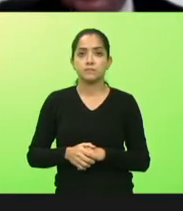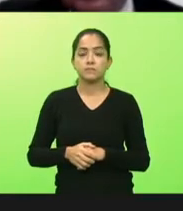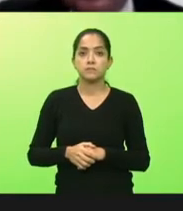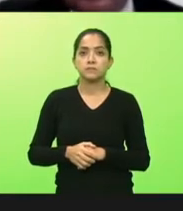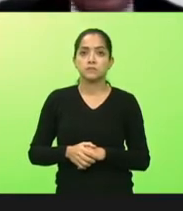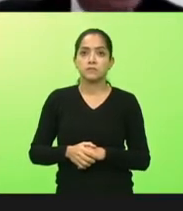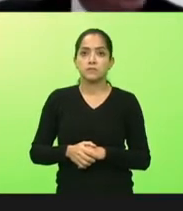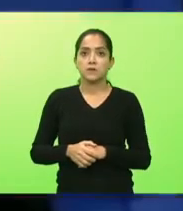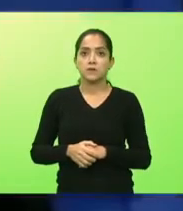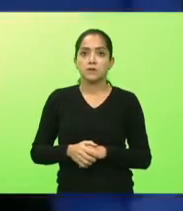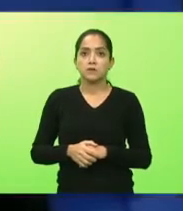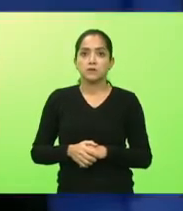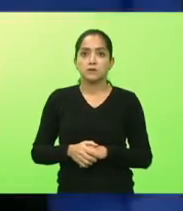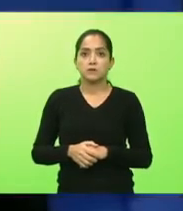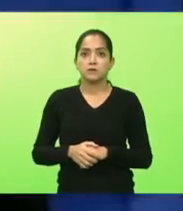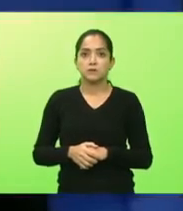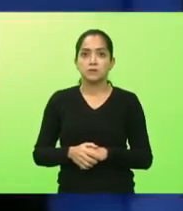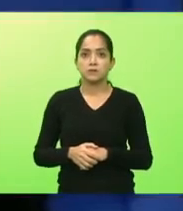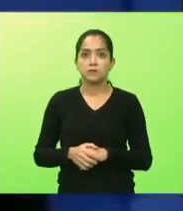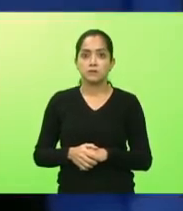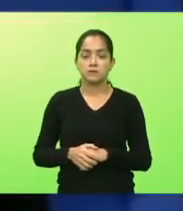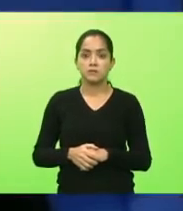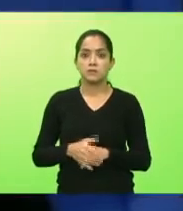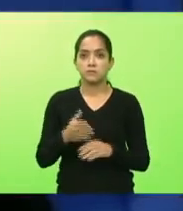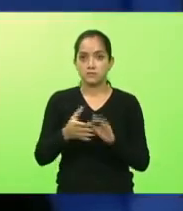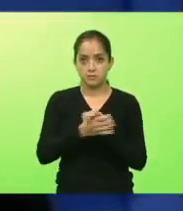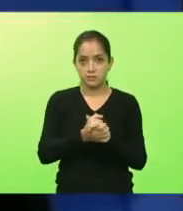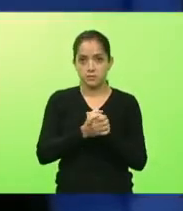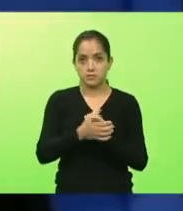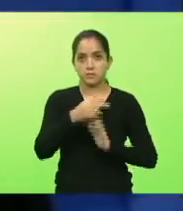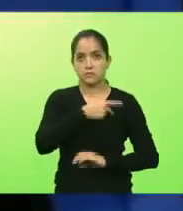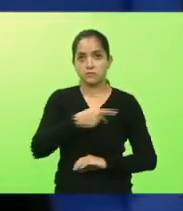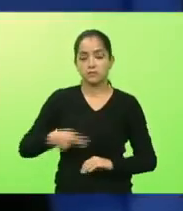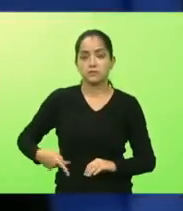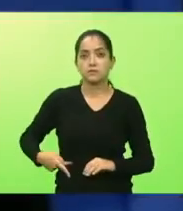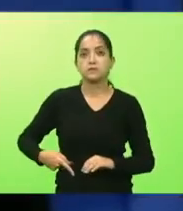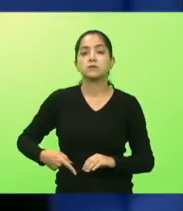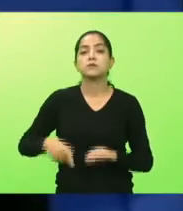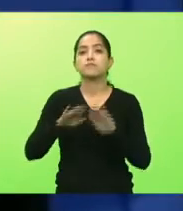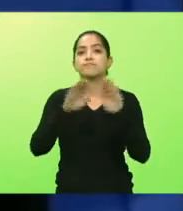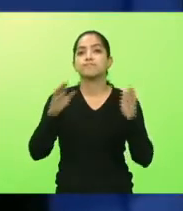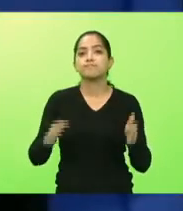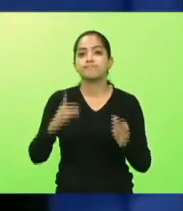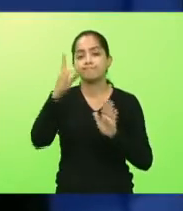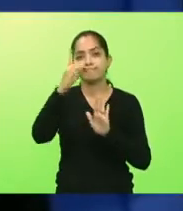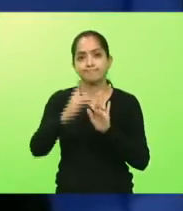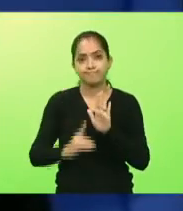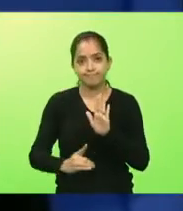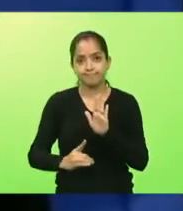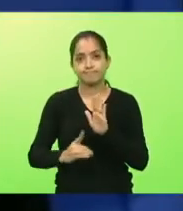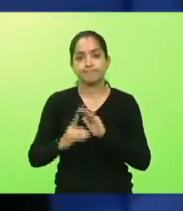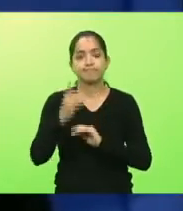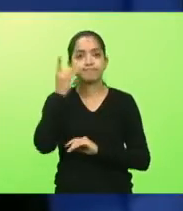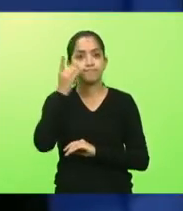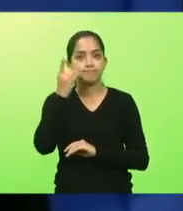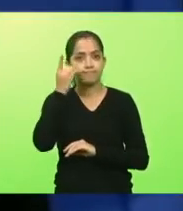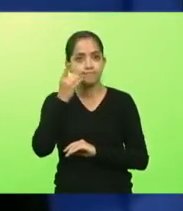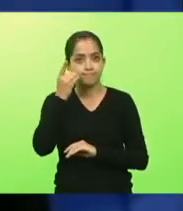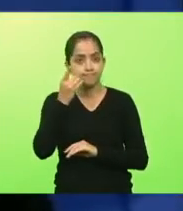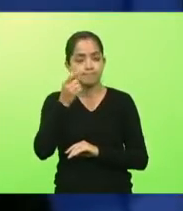Obrigado, presidente. Em exercício, deputado Mauro de Nadal, cumprimento Vossa Excelência, mesa diretora, deputadas, deputados, o público